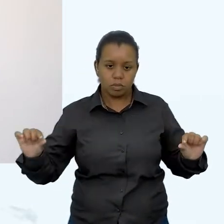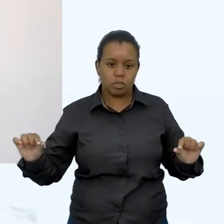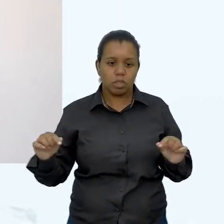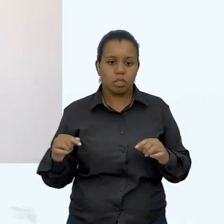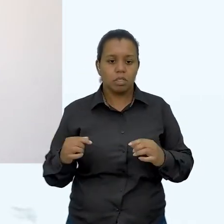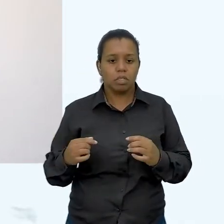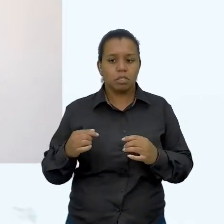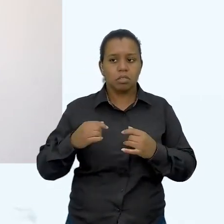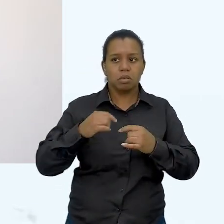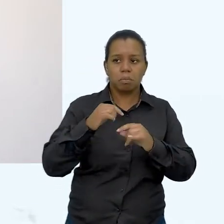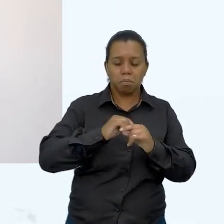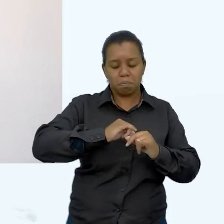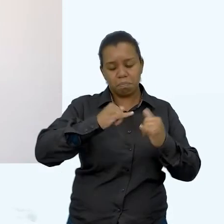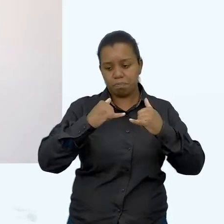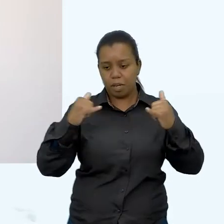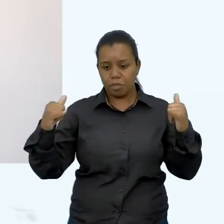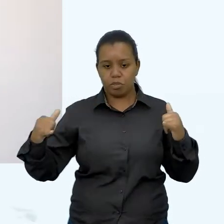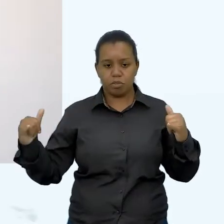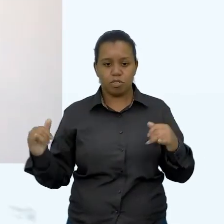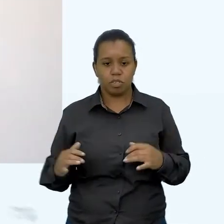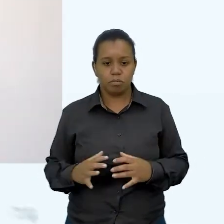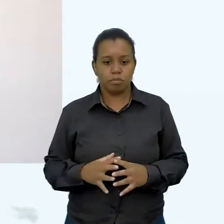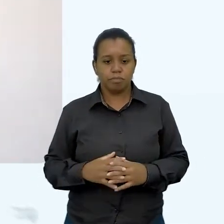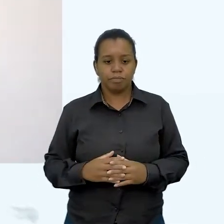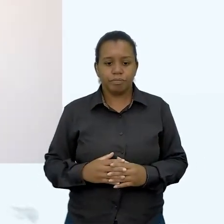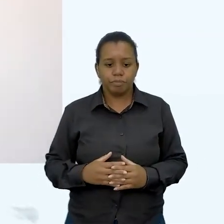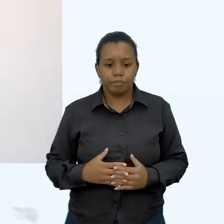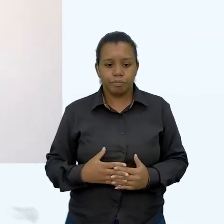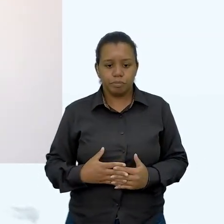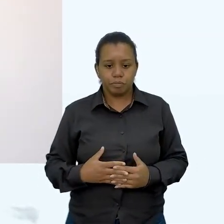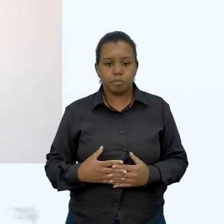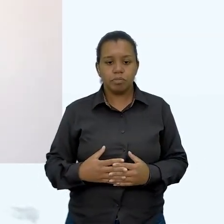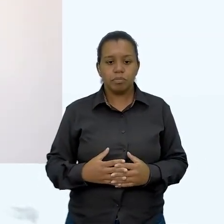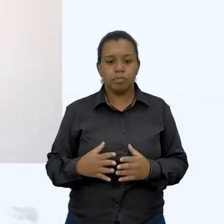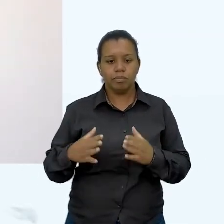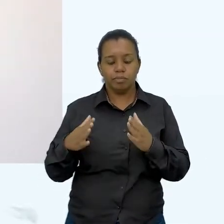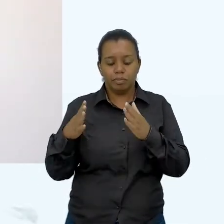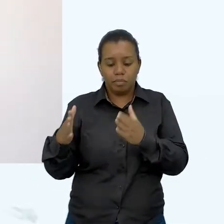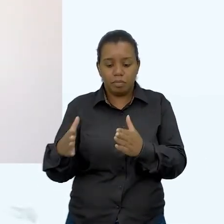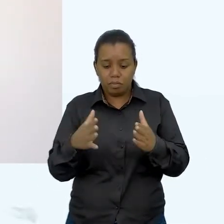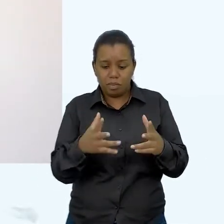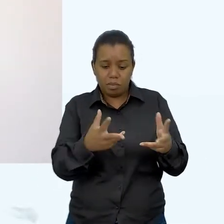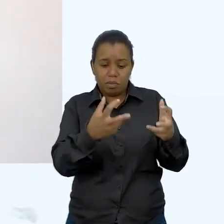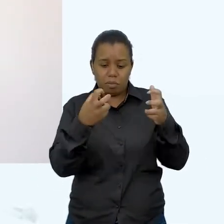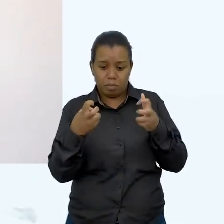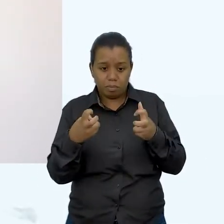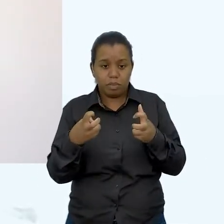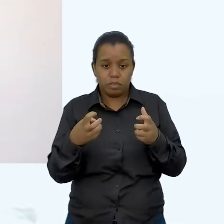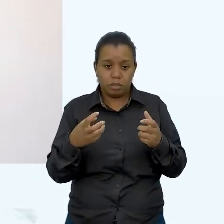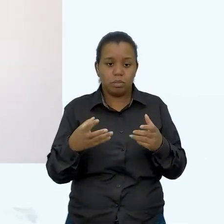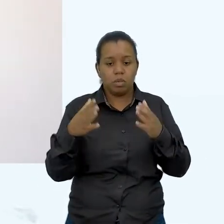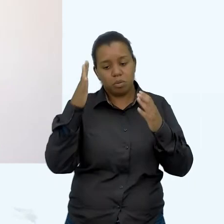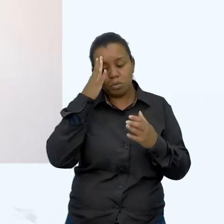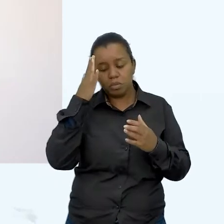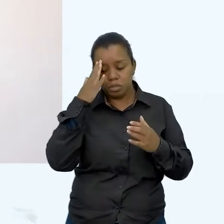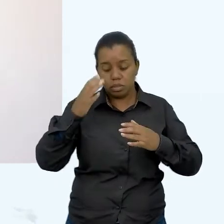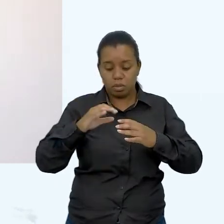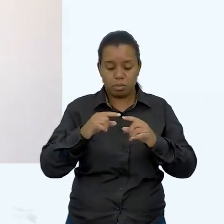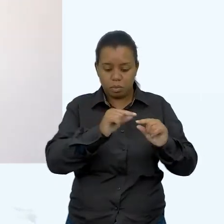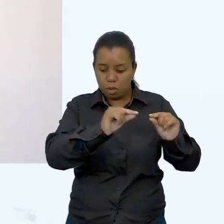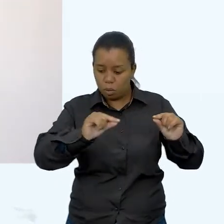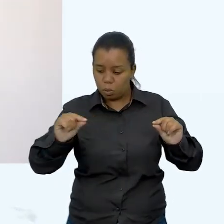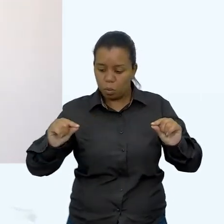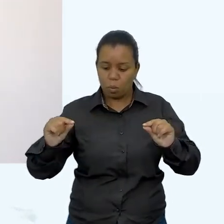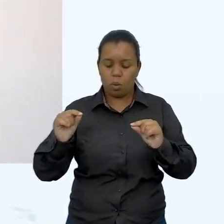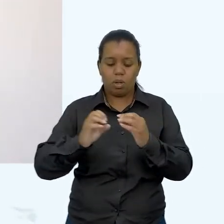que no caso é um sistema de aterramento adequado. Então, quando a gente fala da detecção da corrente de fuga, né,